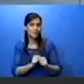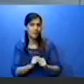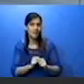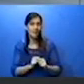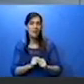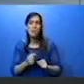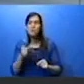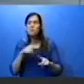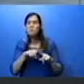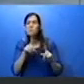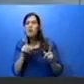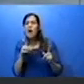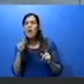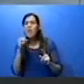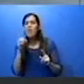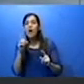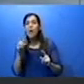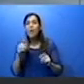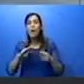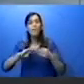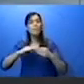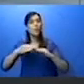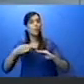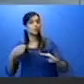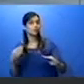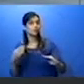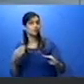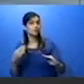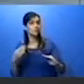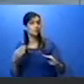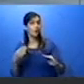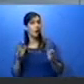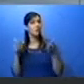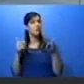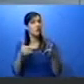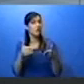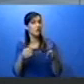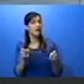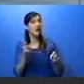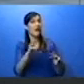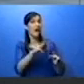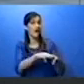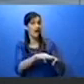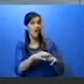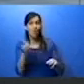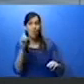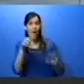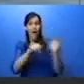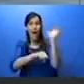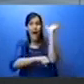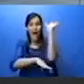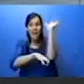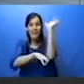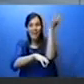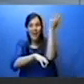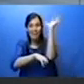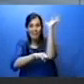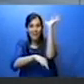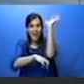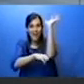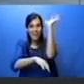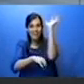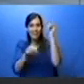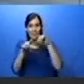não é biologia, matemática, tá, gente? Não é aquela raiz quadrada,